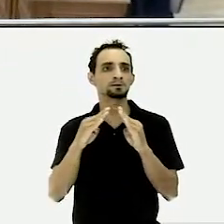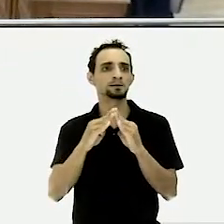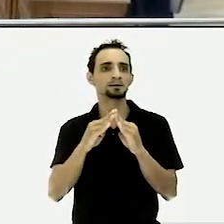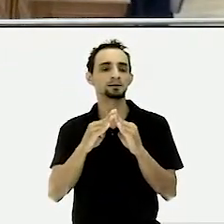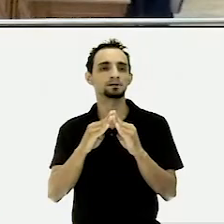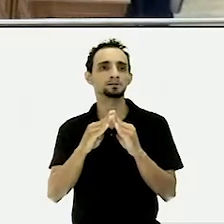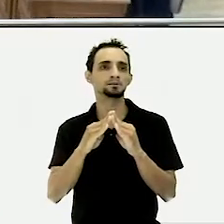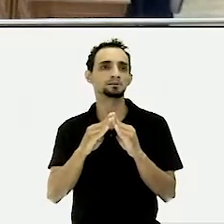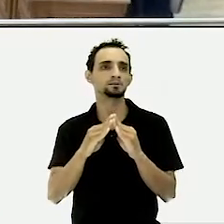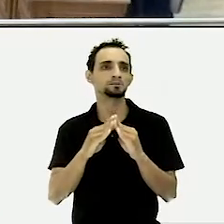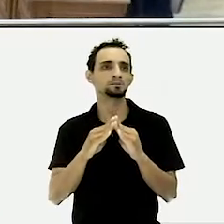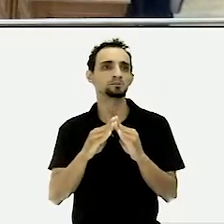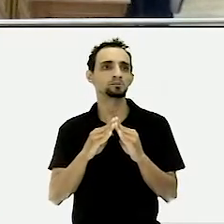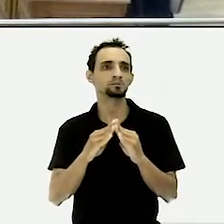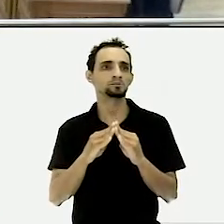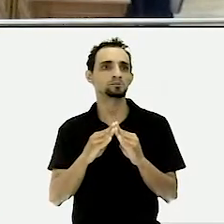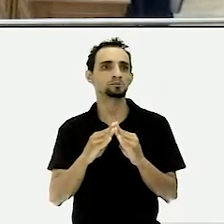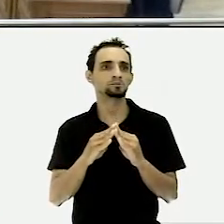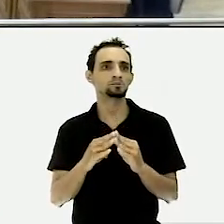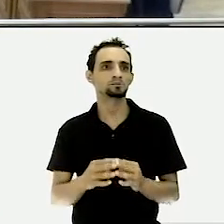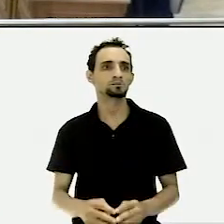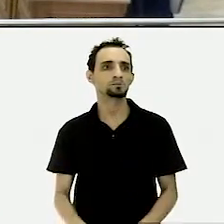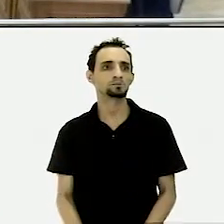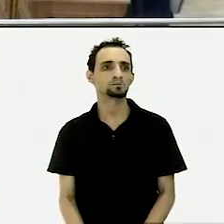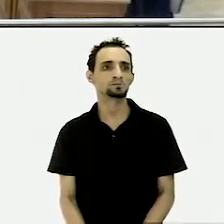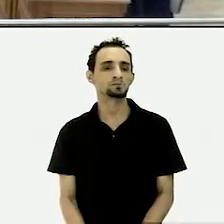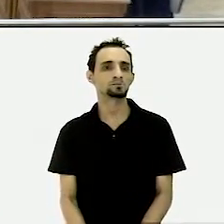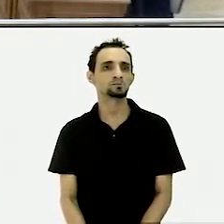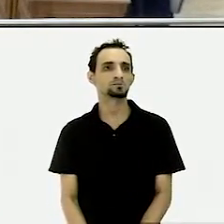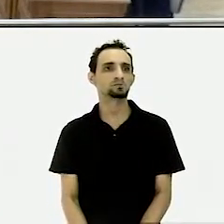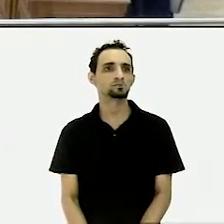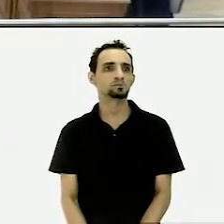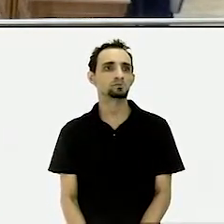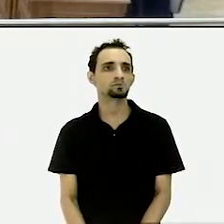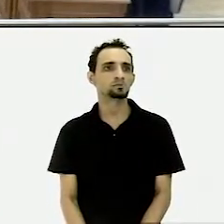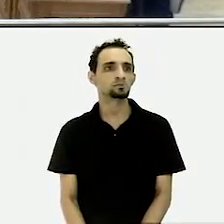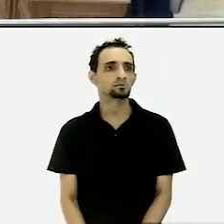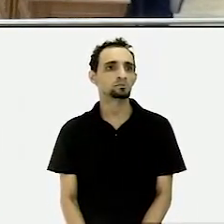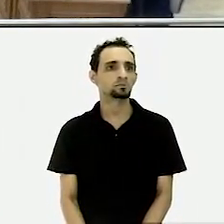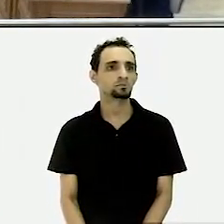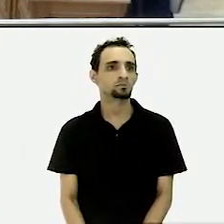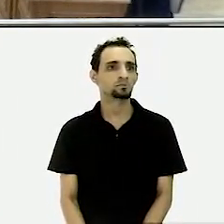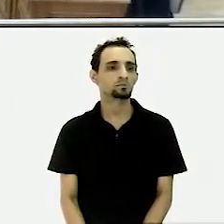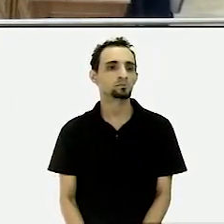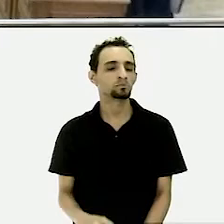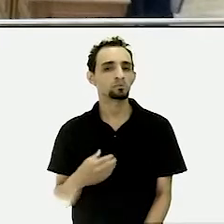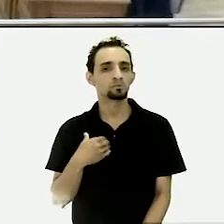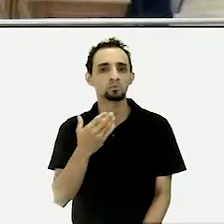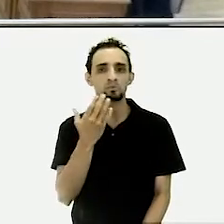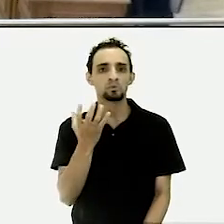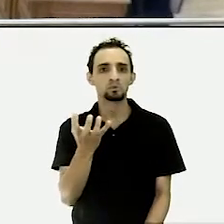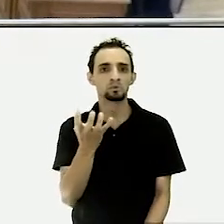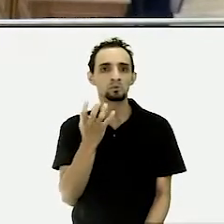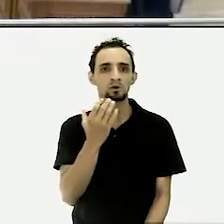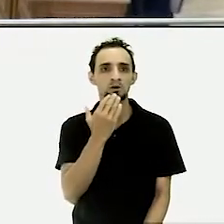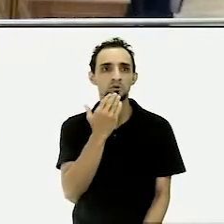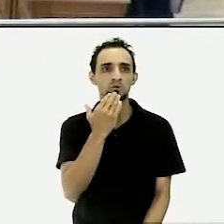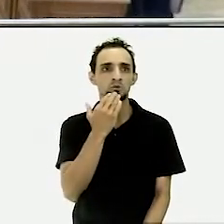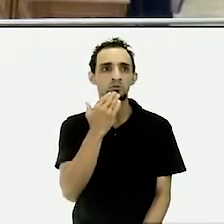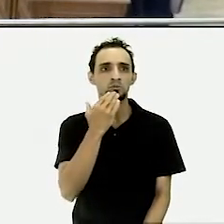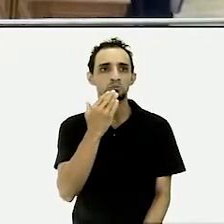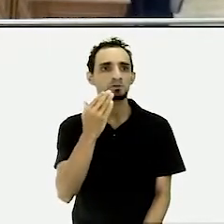Bom, algumas semanas atrás eu fiz uma indicação sobre os trailers, os amigos nossos estão aí, sobre os trailers que